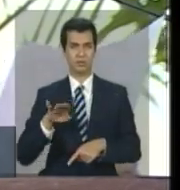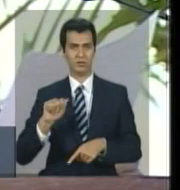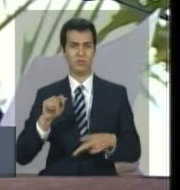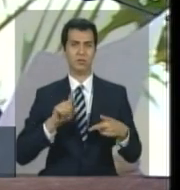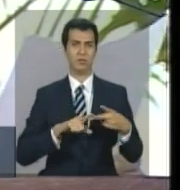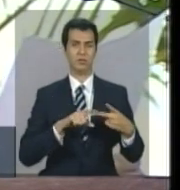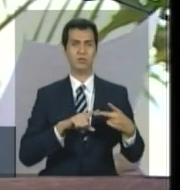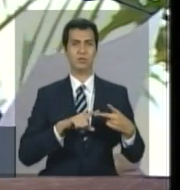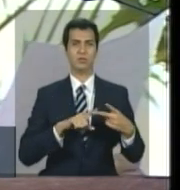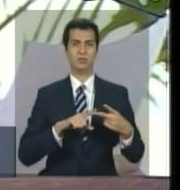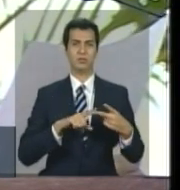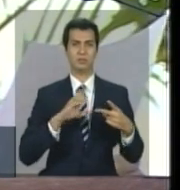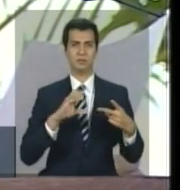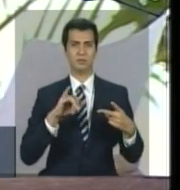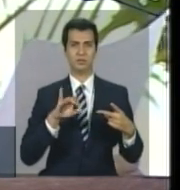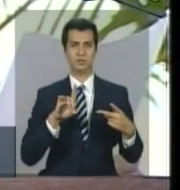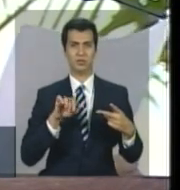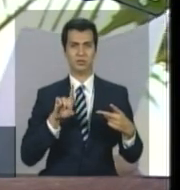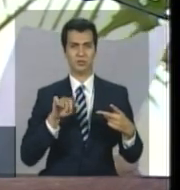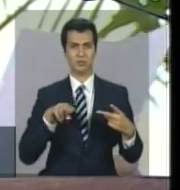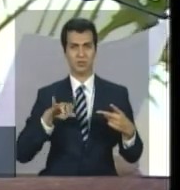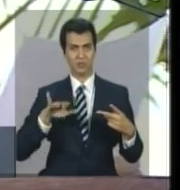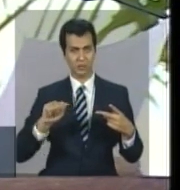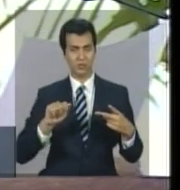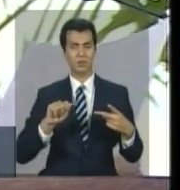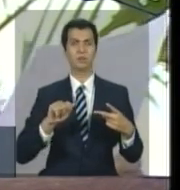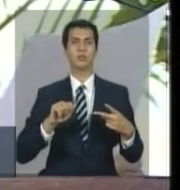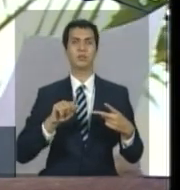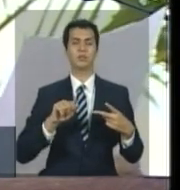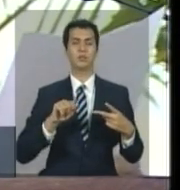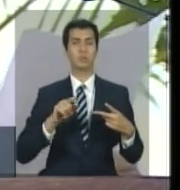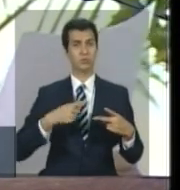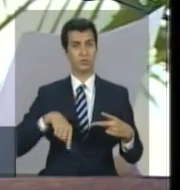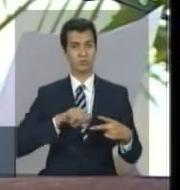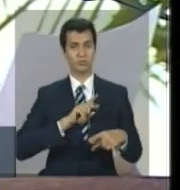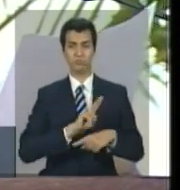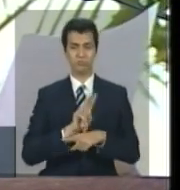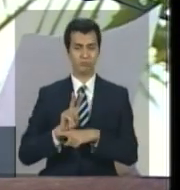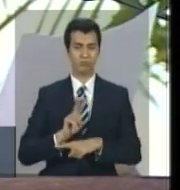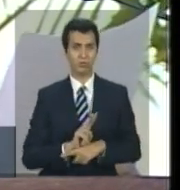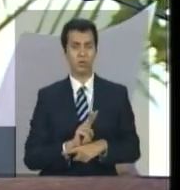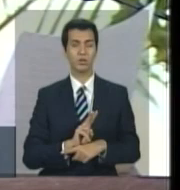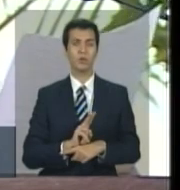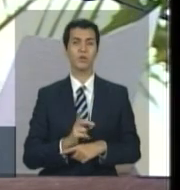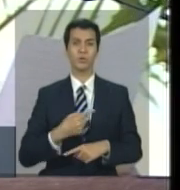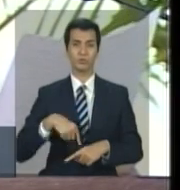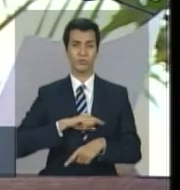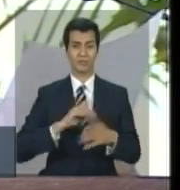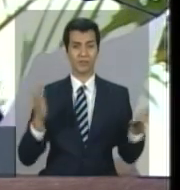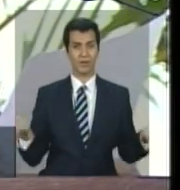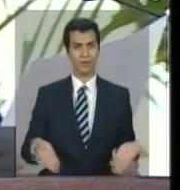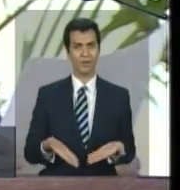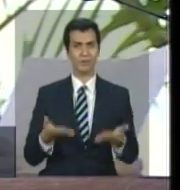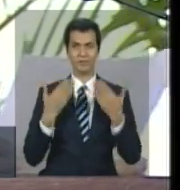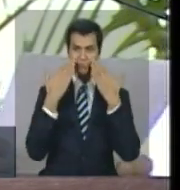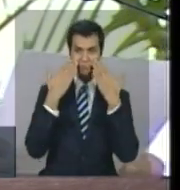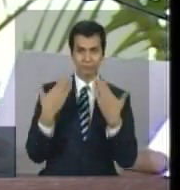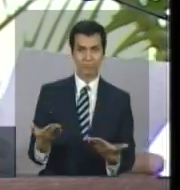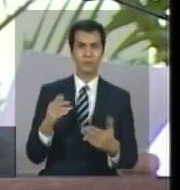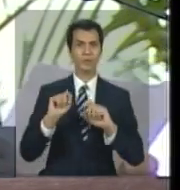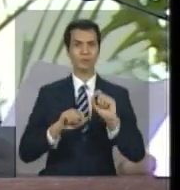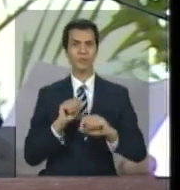bens mais preciosos do nosso próprio Brasil, temos a oportunidade de desfrutar de uma